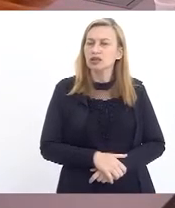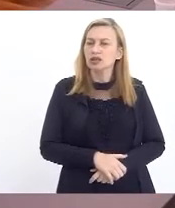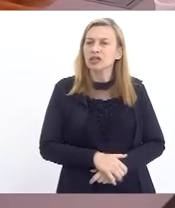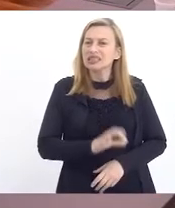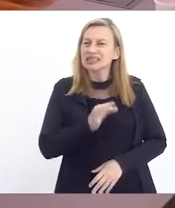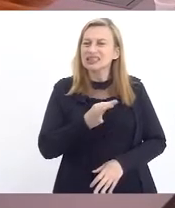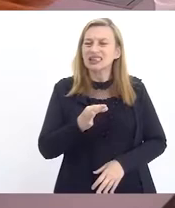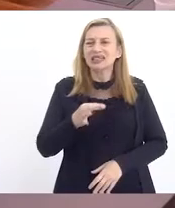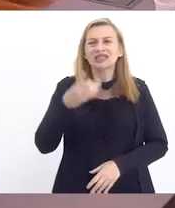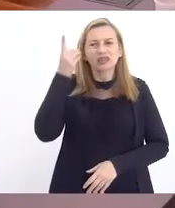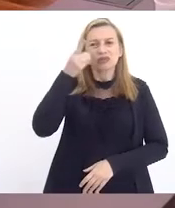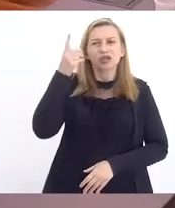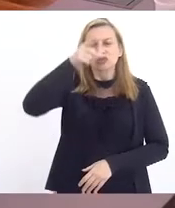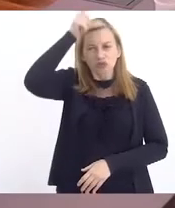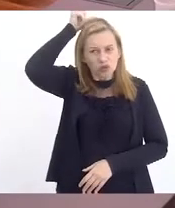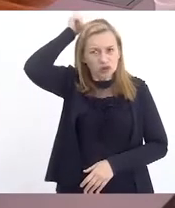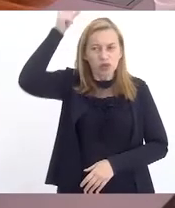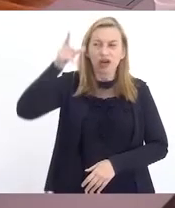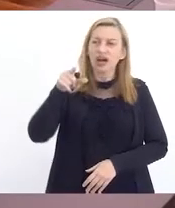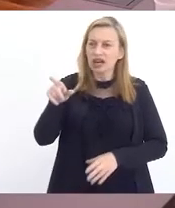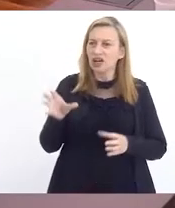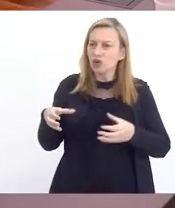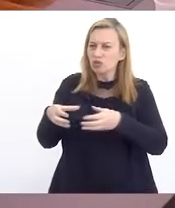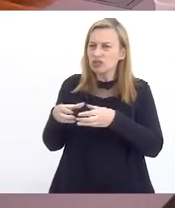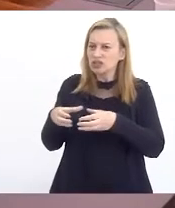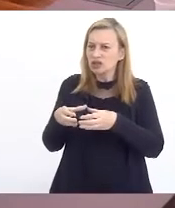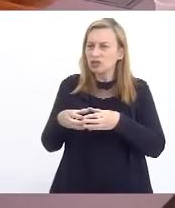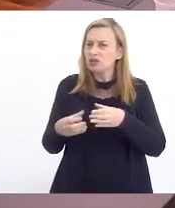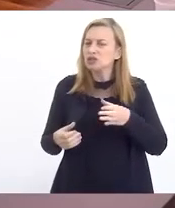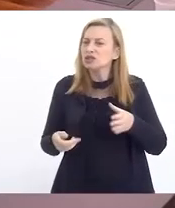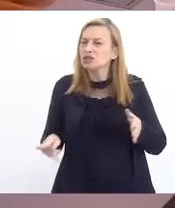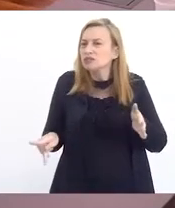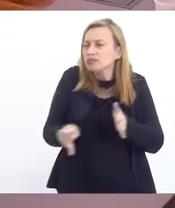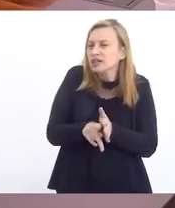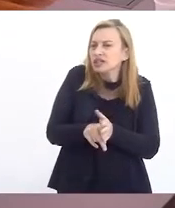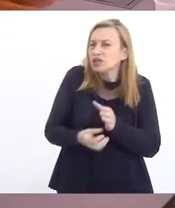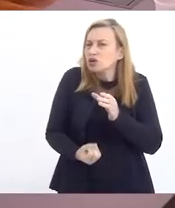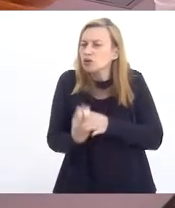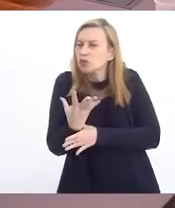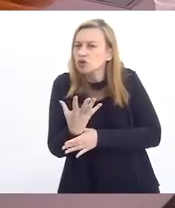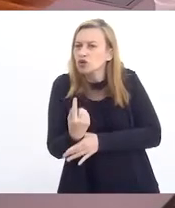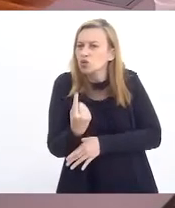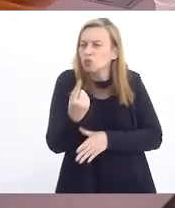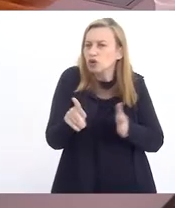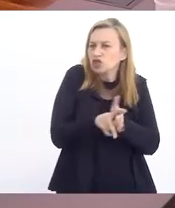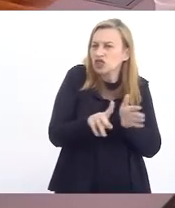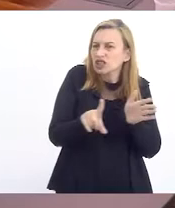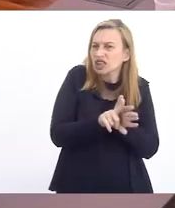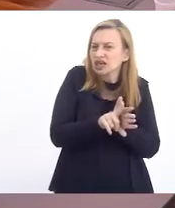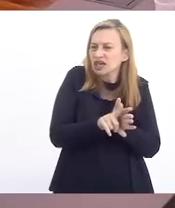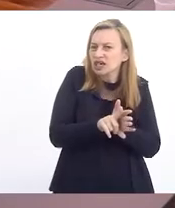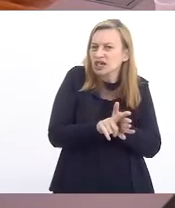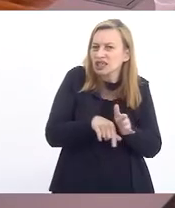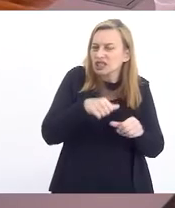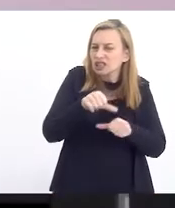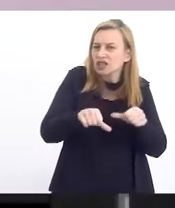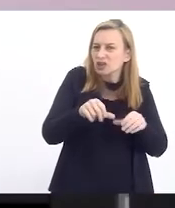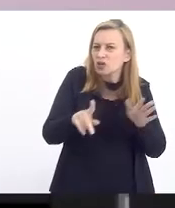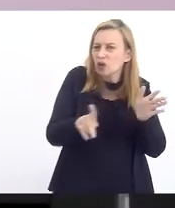Luiz Paulo, que aquela comissão que nós fizemos parte e produziu um projeto de lei que virou lei,